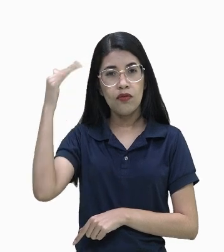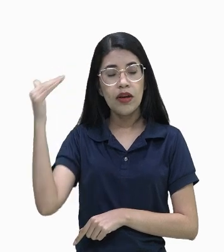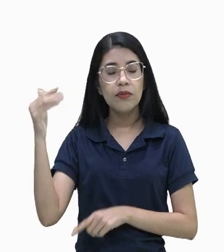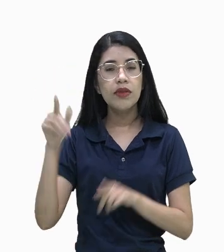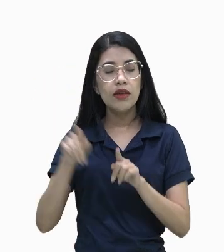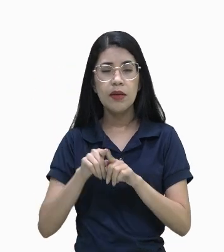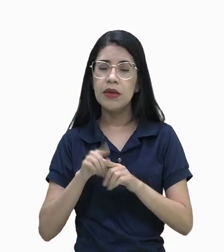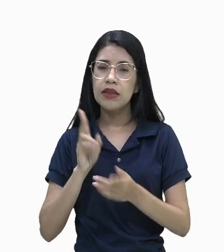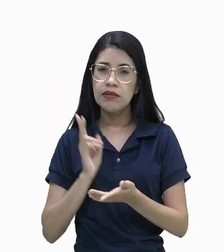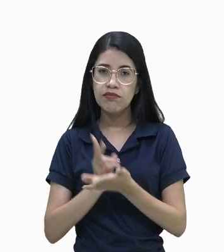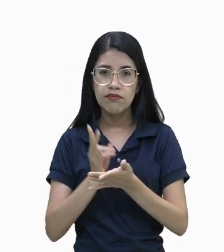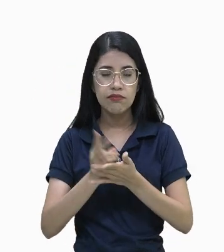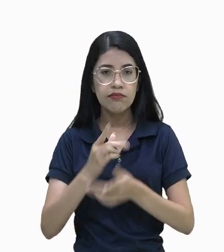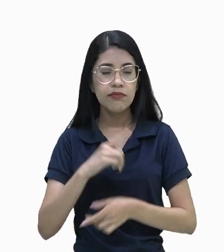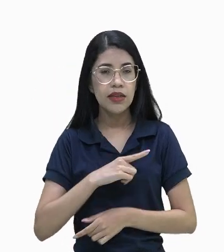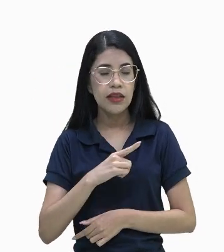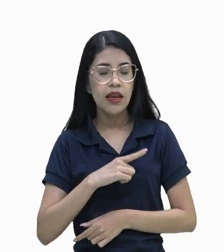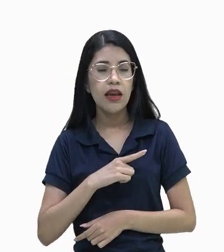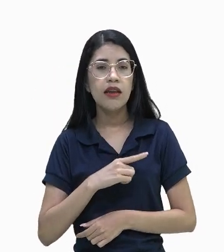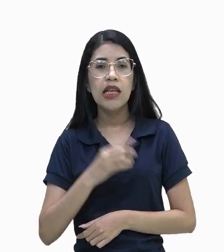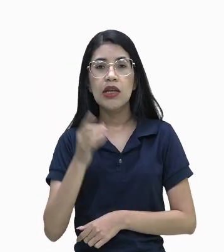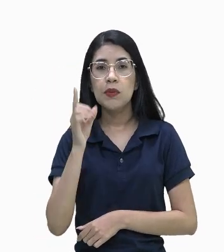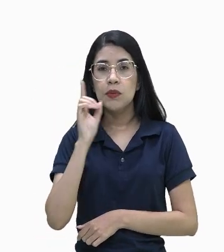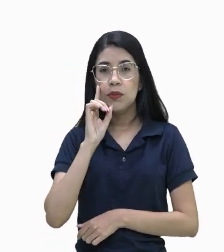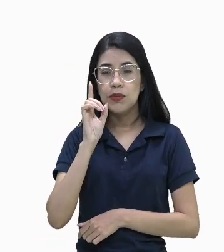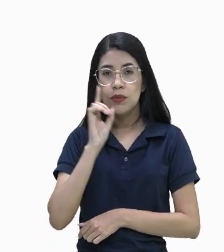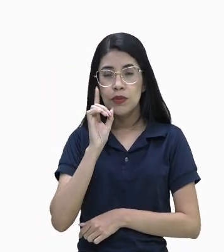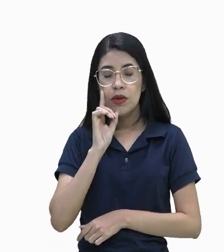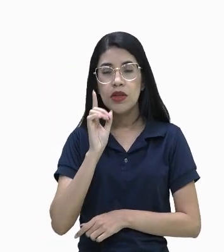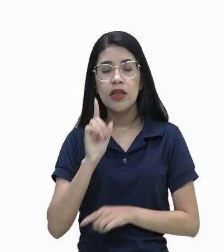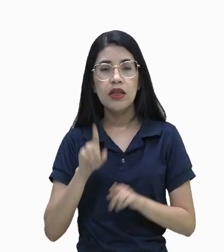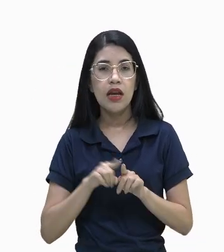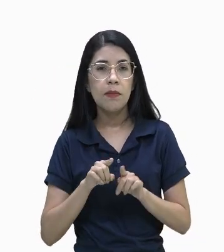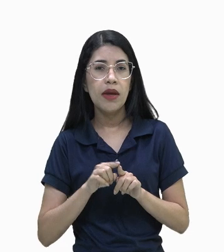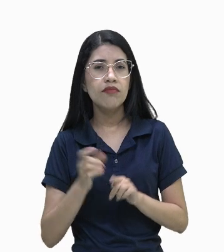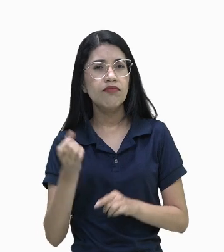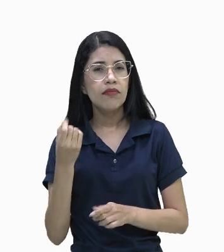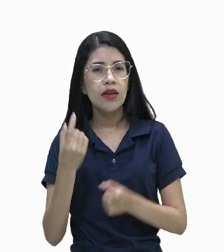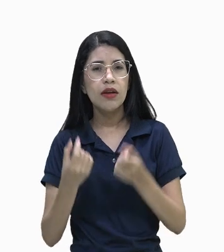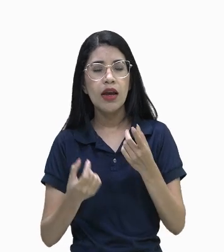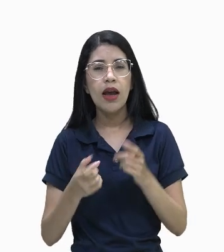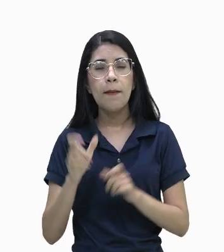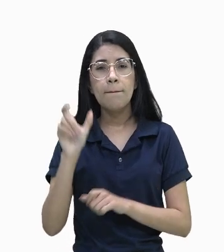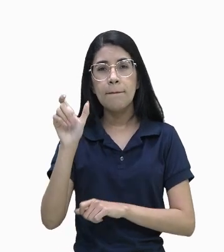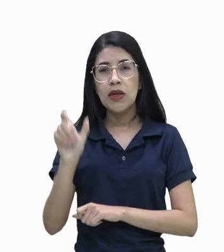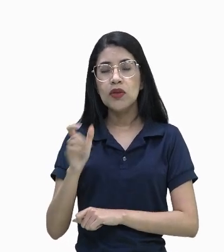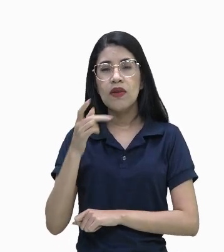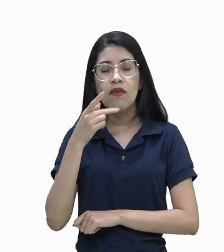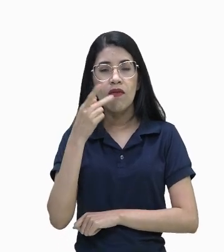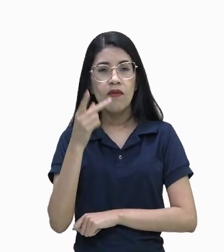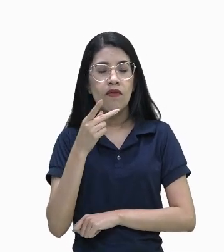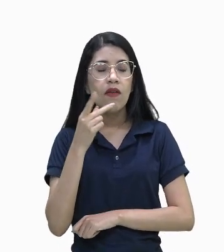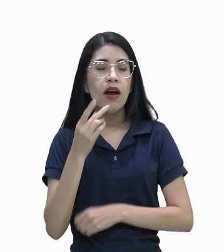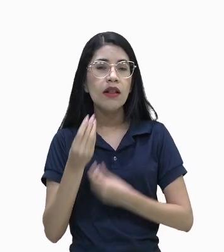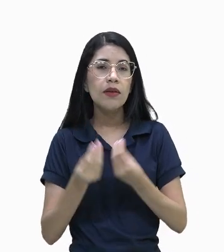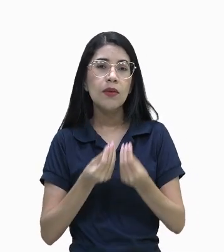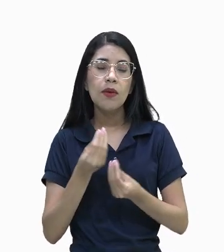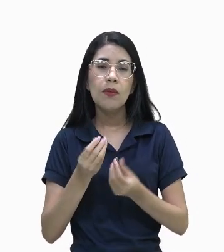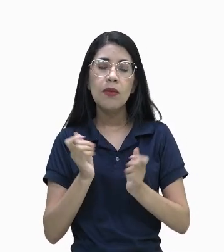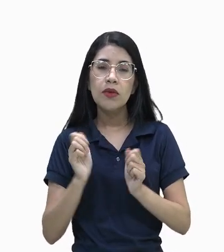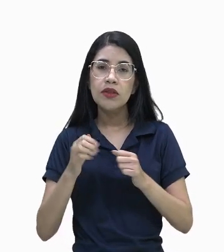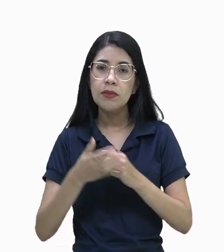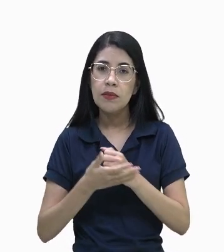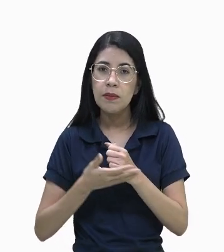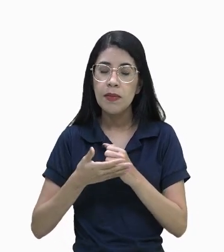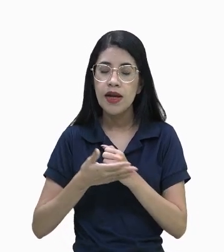também presentes no nosso cotidiano. Vez ou outra alguém cita um provérbio como forma ali de sustentar a